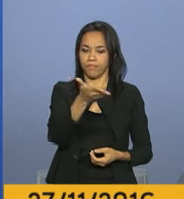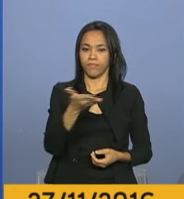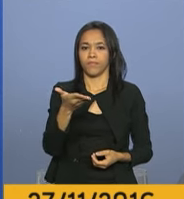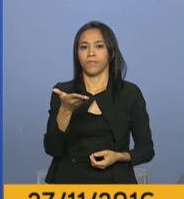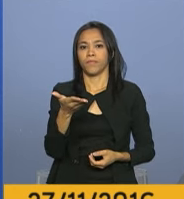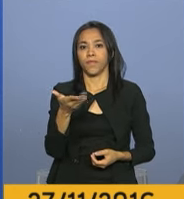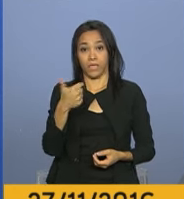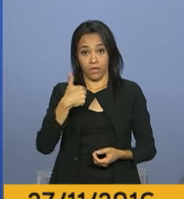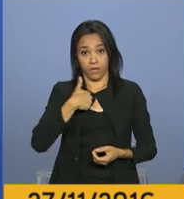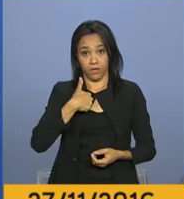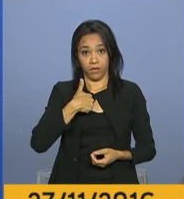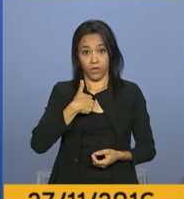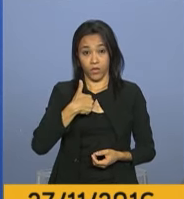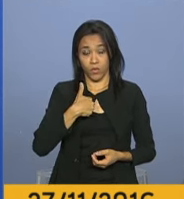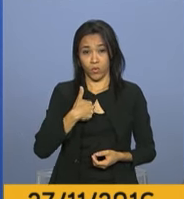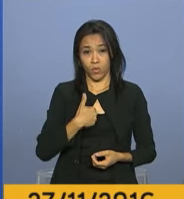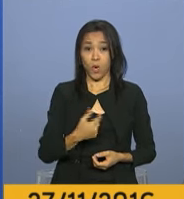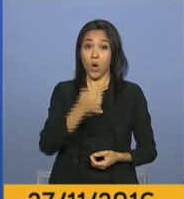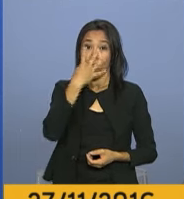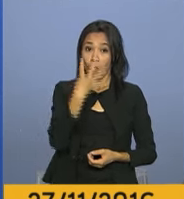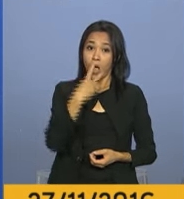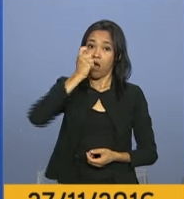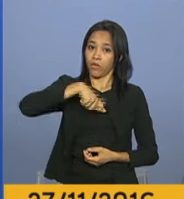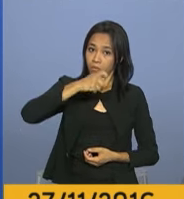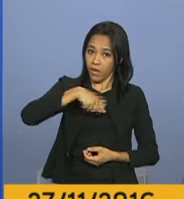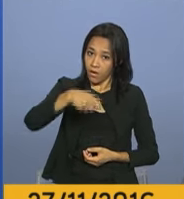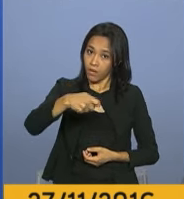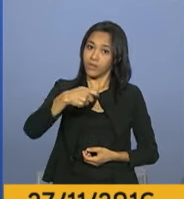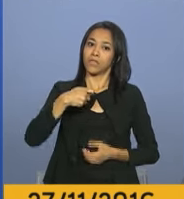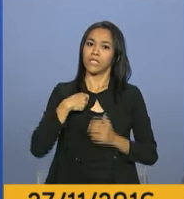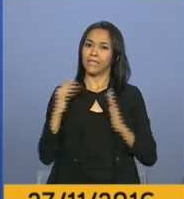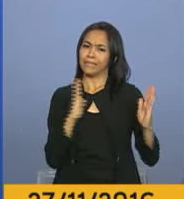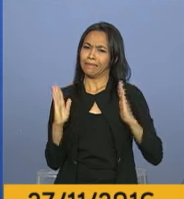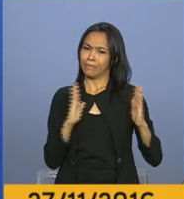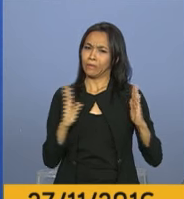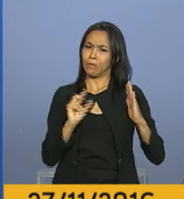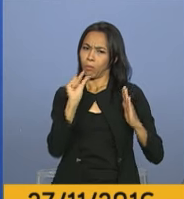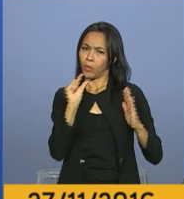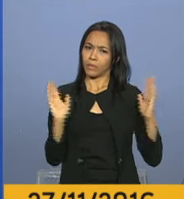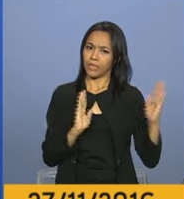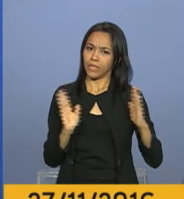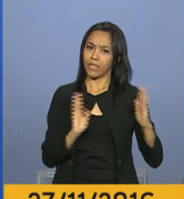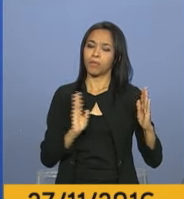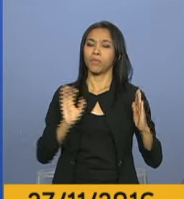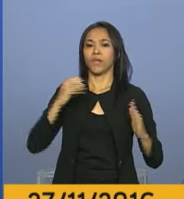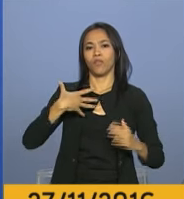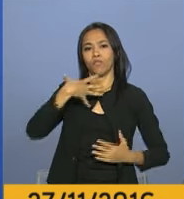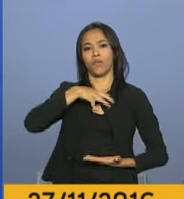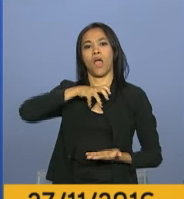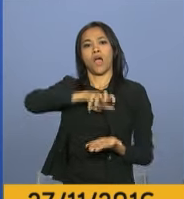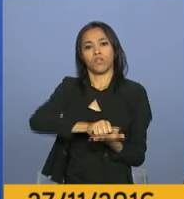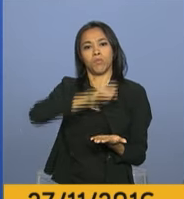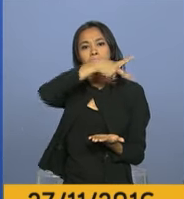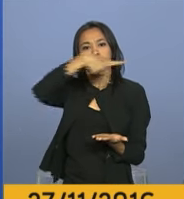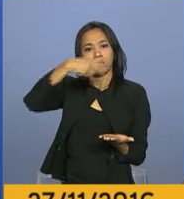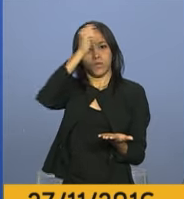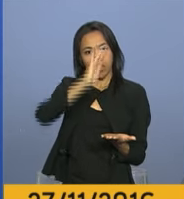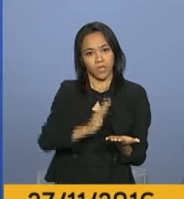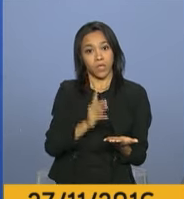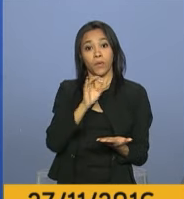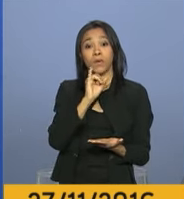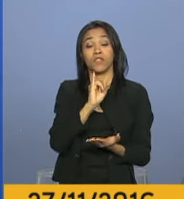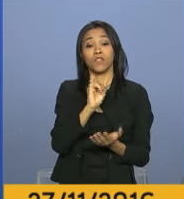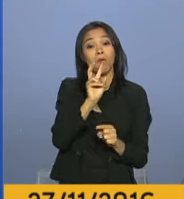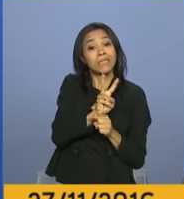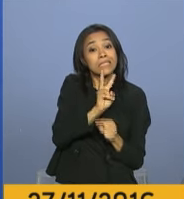eu fiquei durante 4 meses exercendo interinamente a presidência da República, não é?